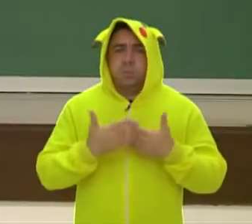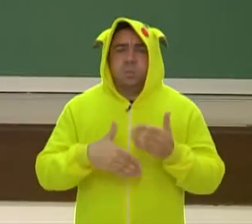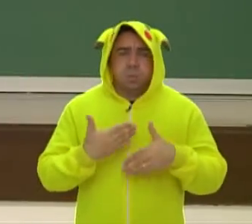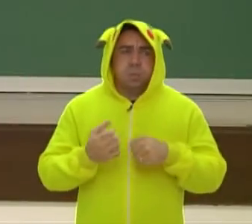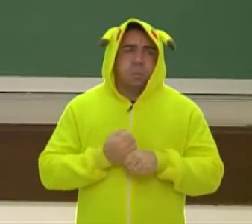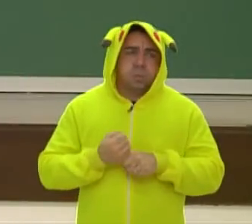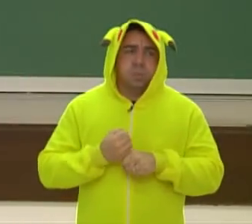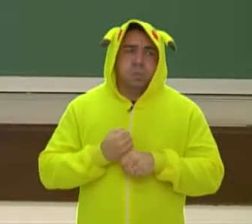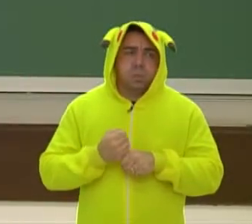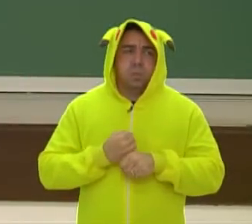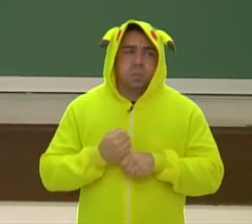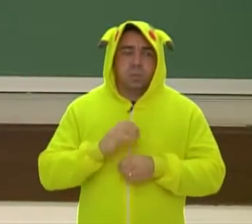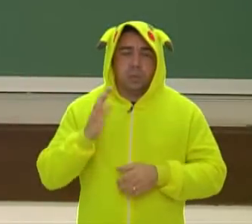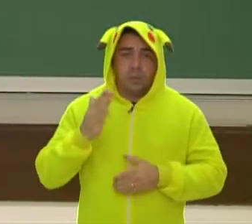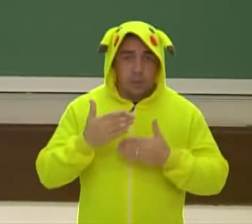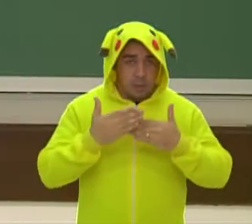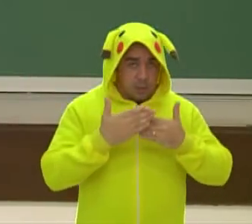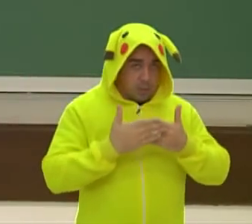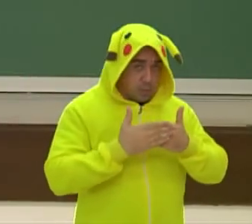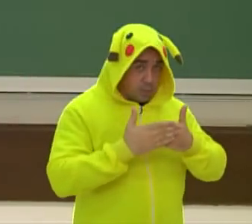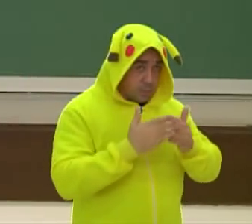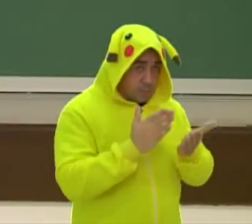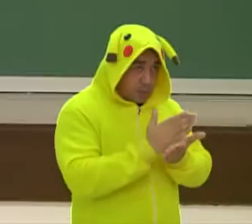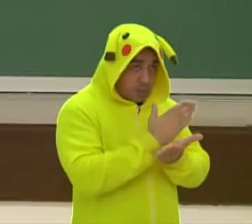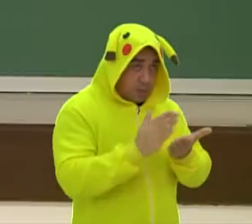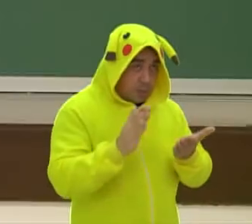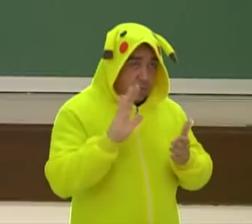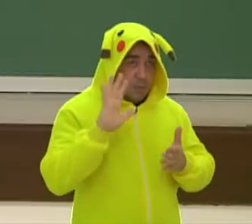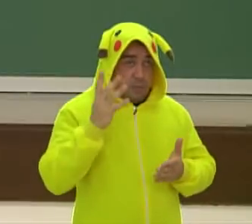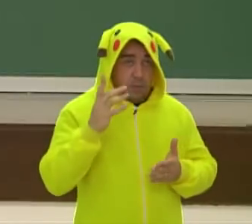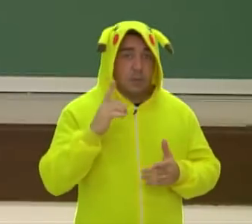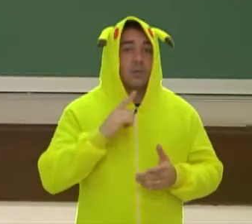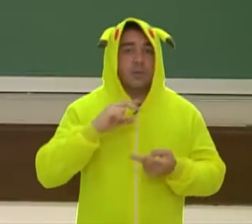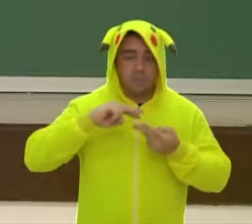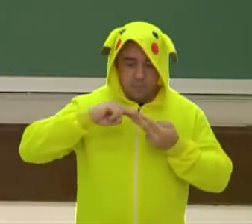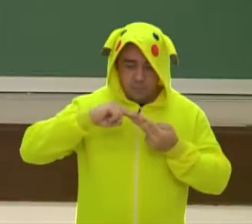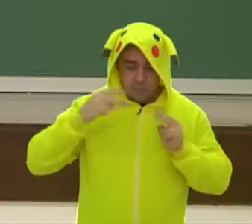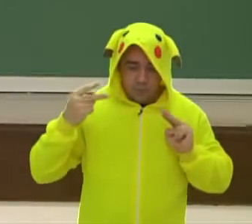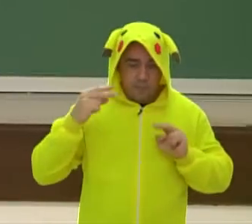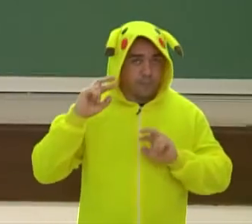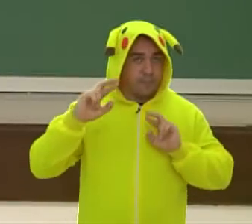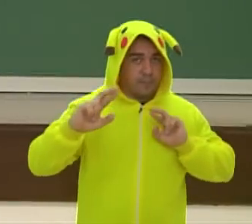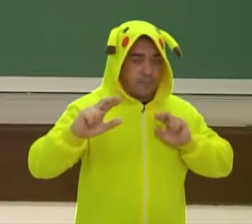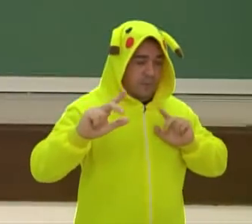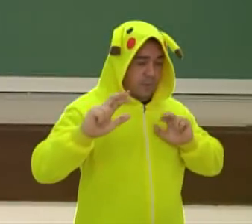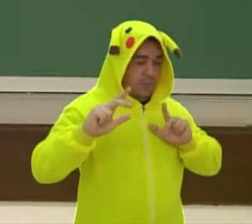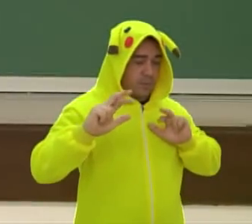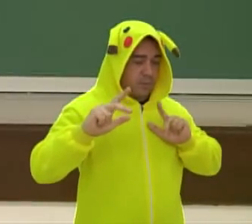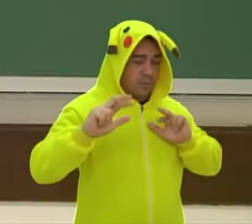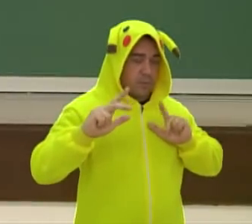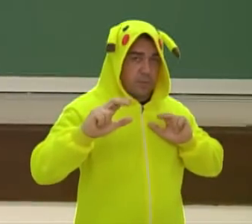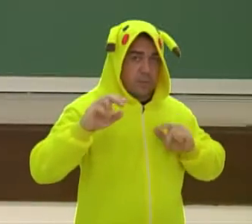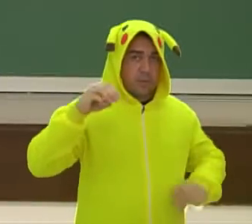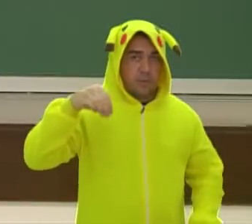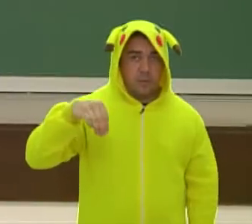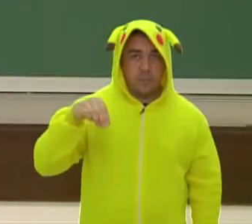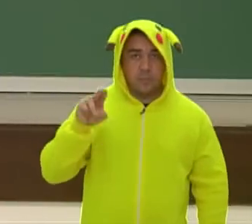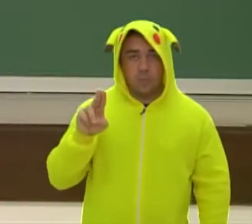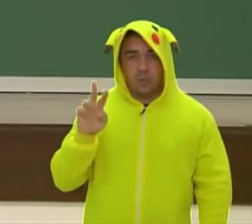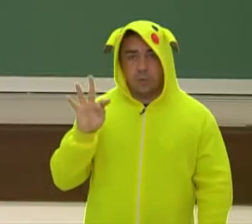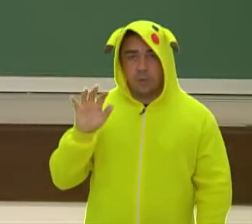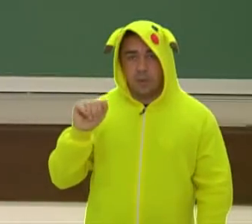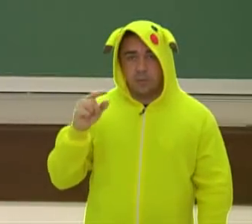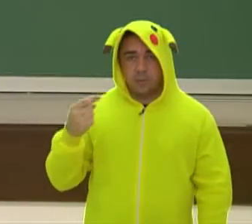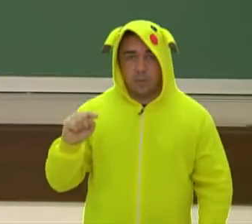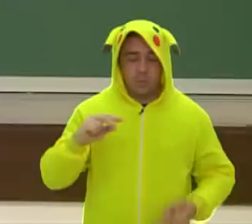acontecer aqui, gente? Surgiu a barreira geográfica. Vai acontecer o quê? Diferentes mutações. Então, as mutações que estão ocorrendo aqui no continente não